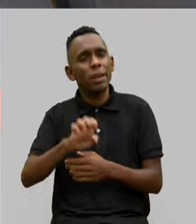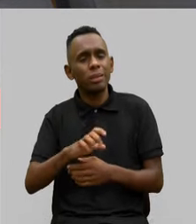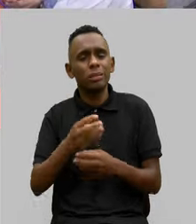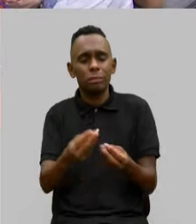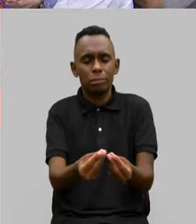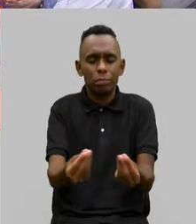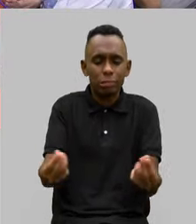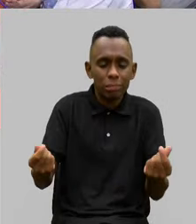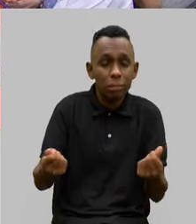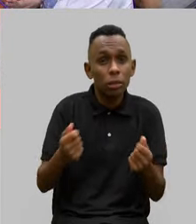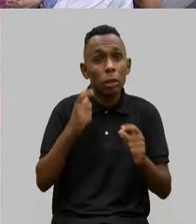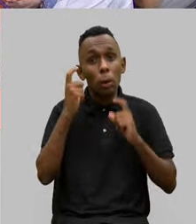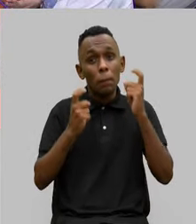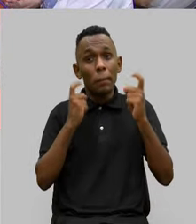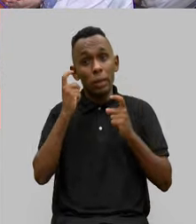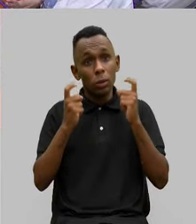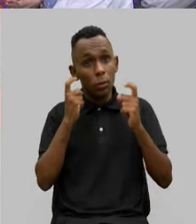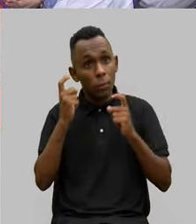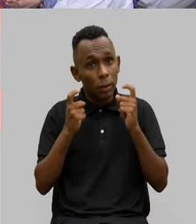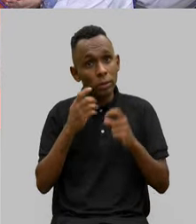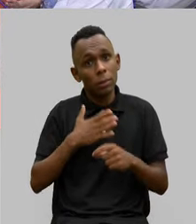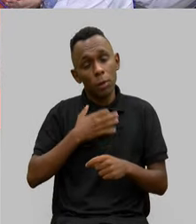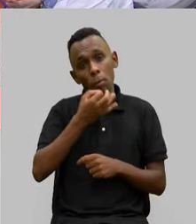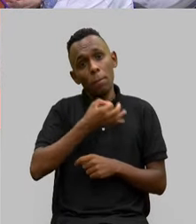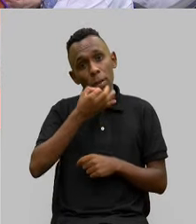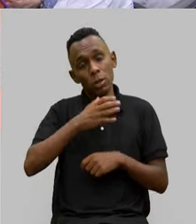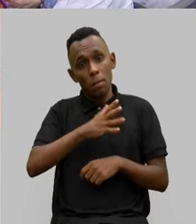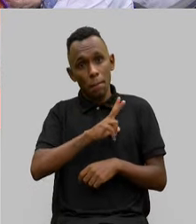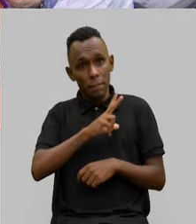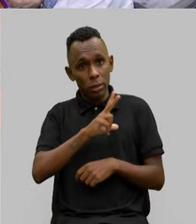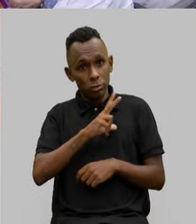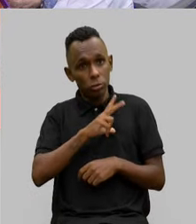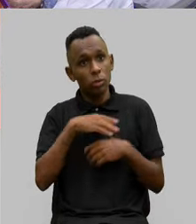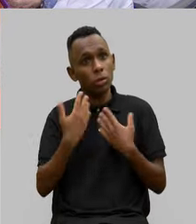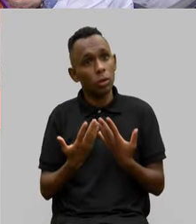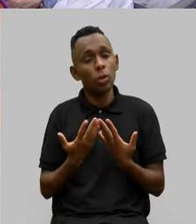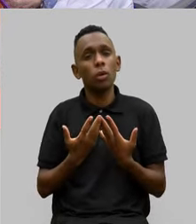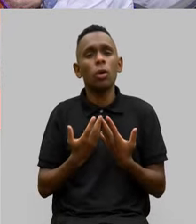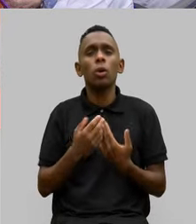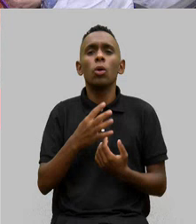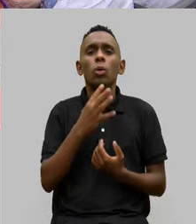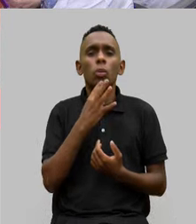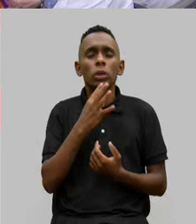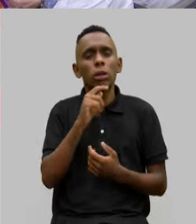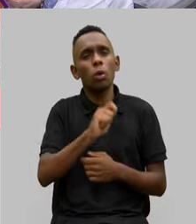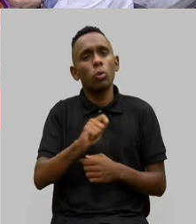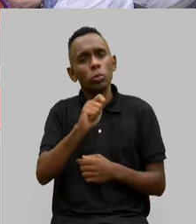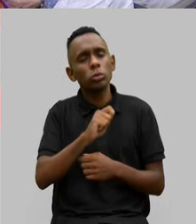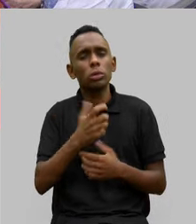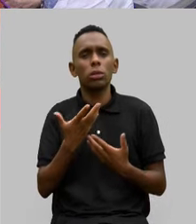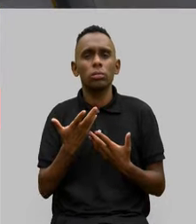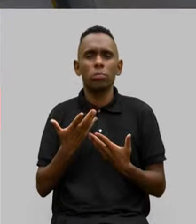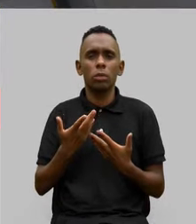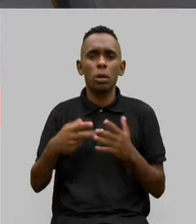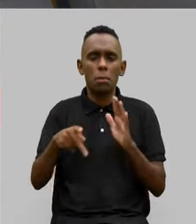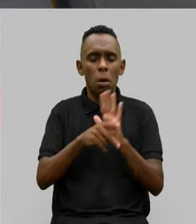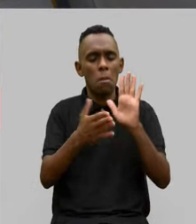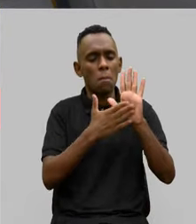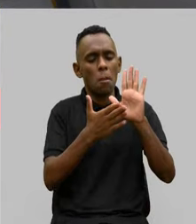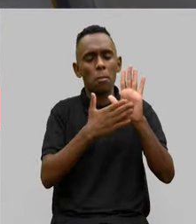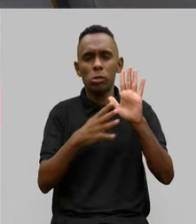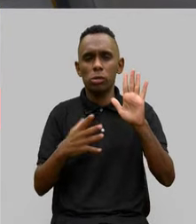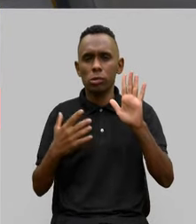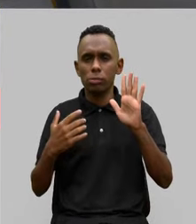então isso me preocupa Essa é minha opinião pessoal E aí eu conheci a is laabs me apaixonei pelo propósito